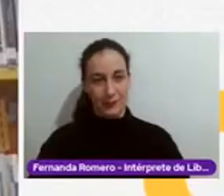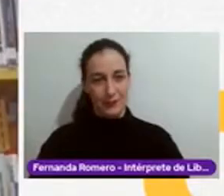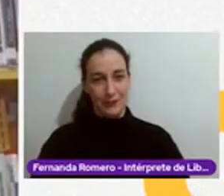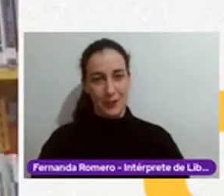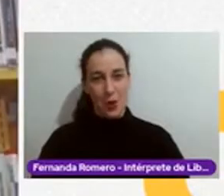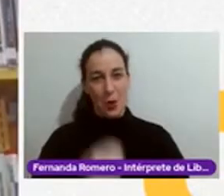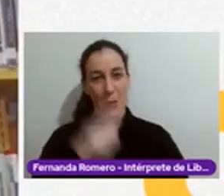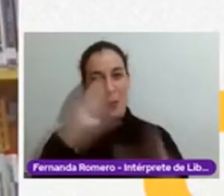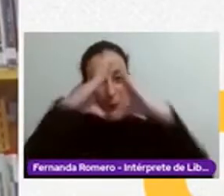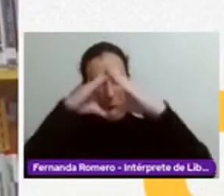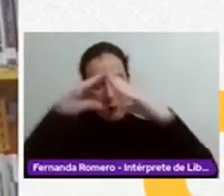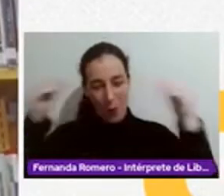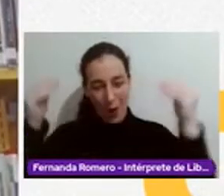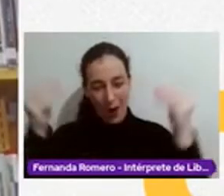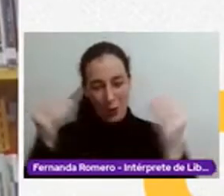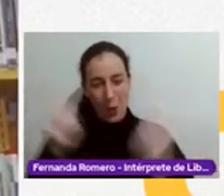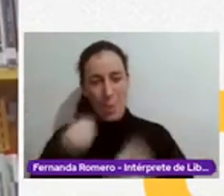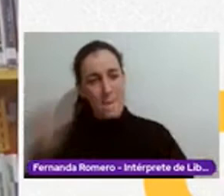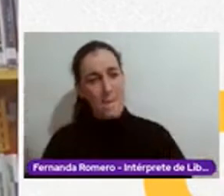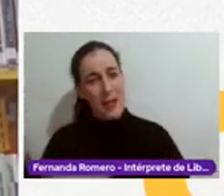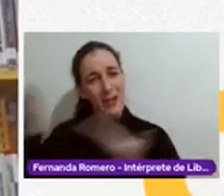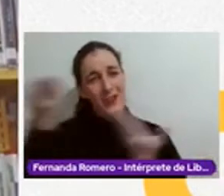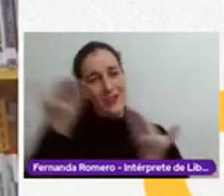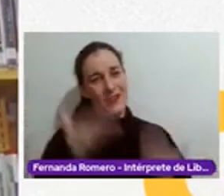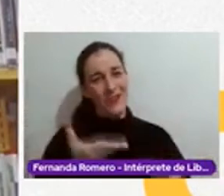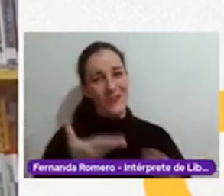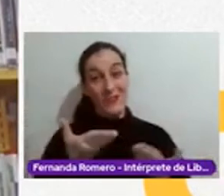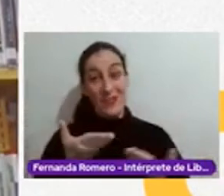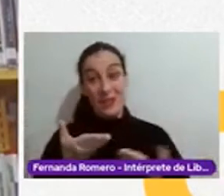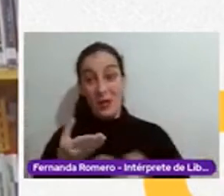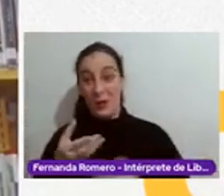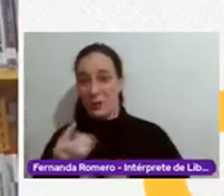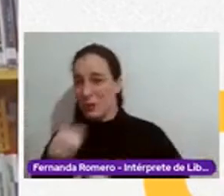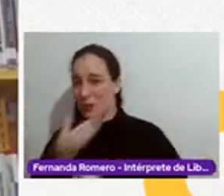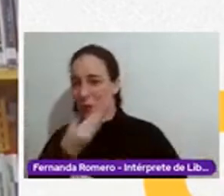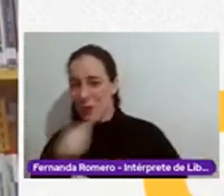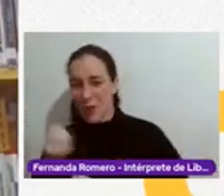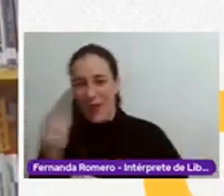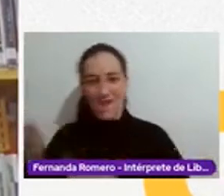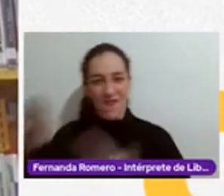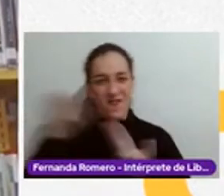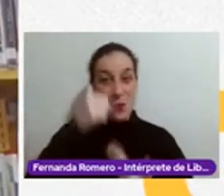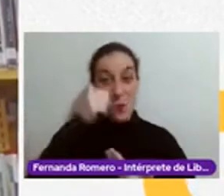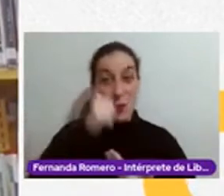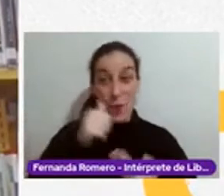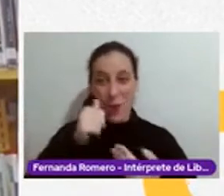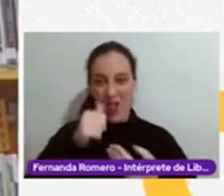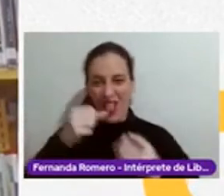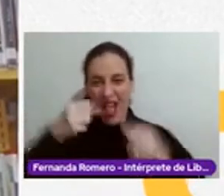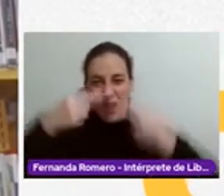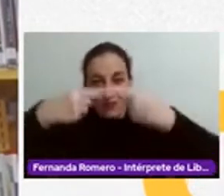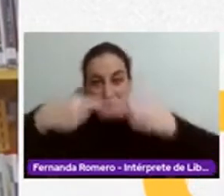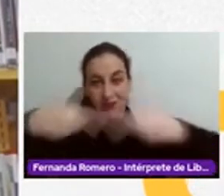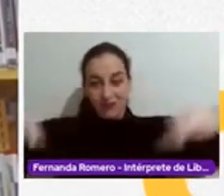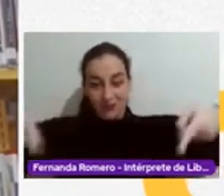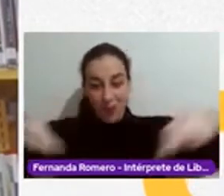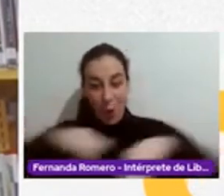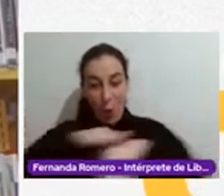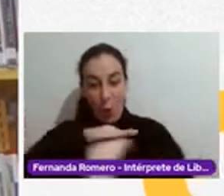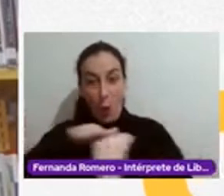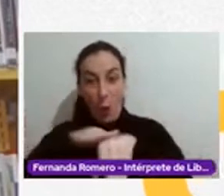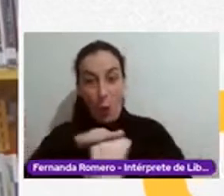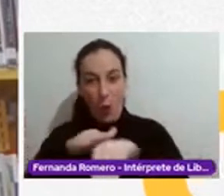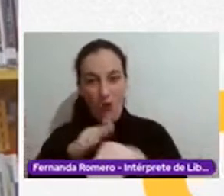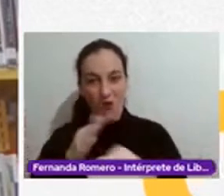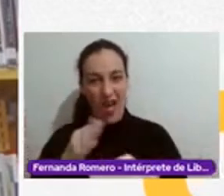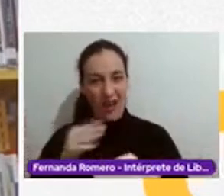Muito boa noite, sejam bem-vindos, sejam bem-vindas à estreia do Prosa Cultural, um projeto que